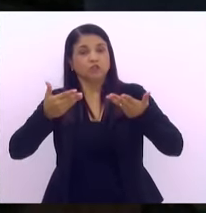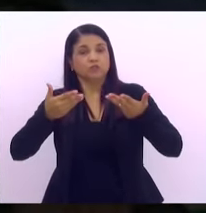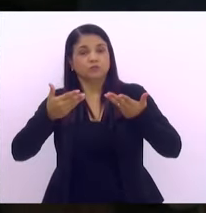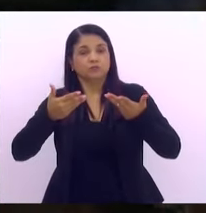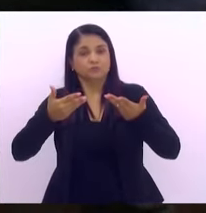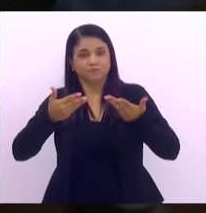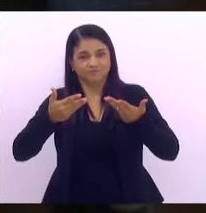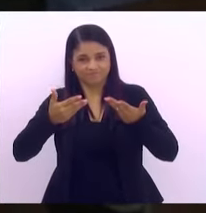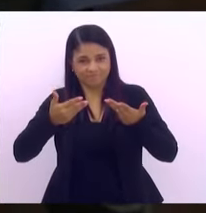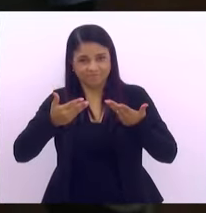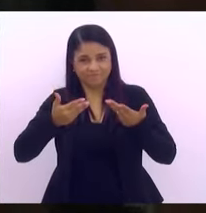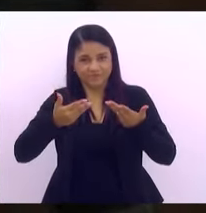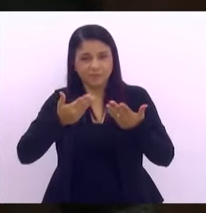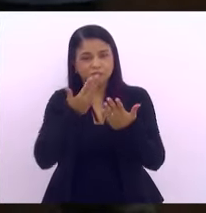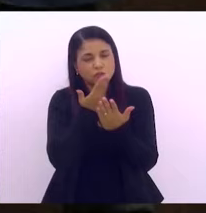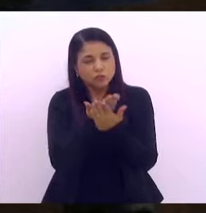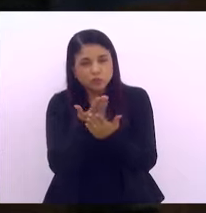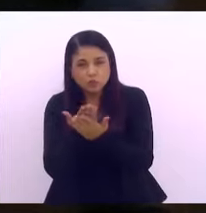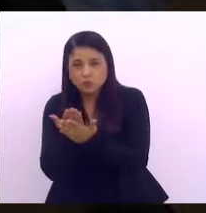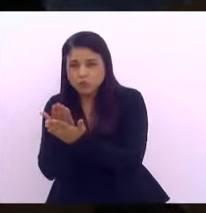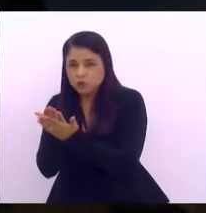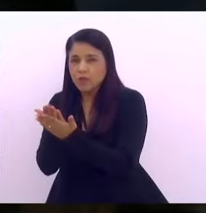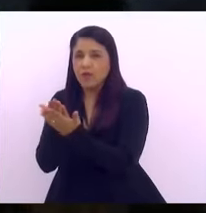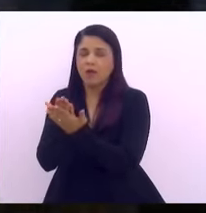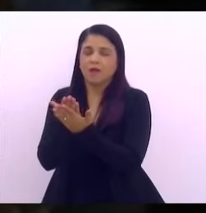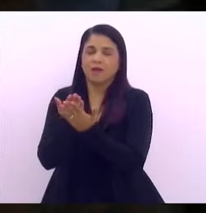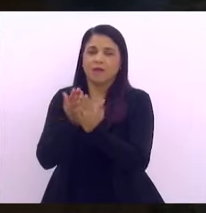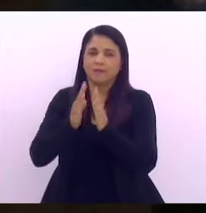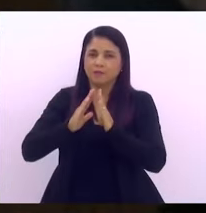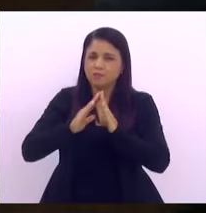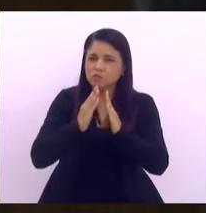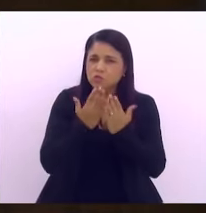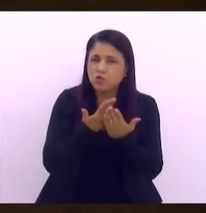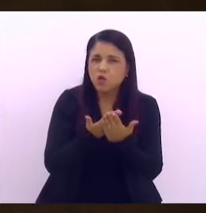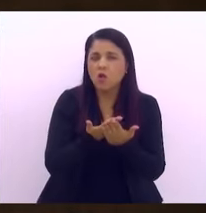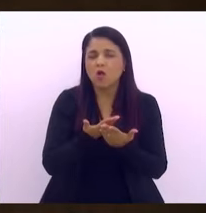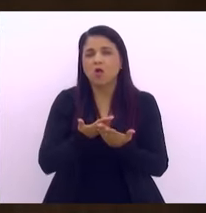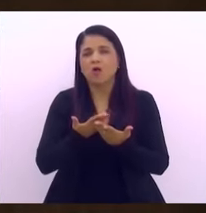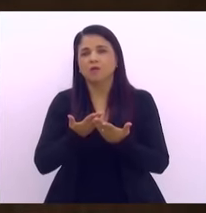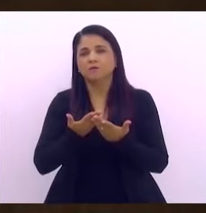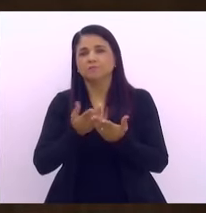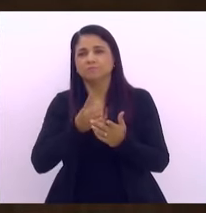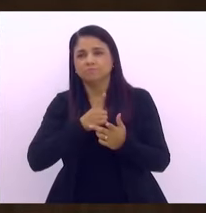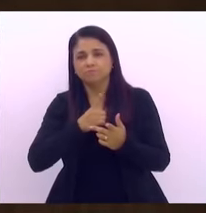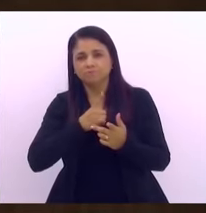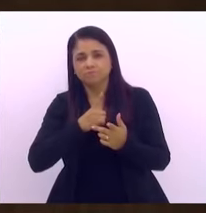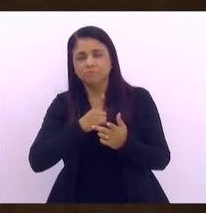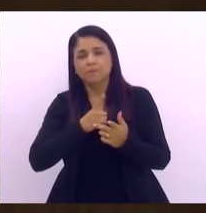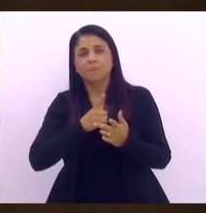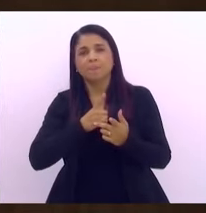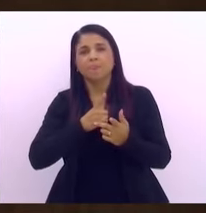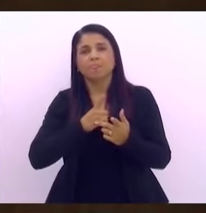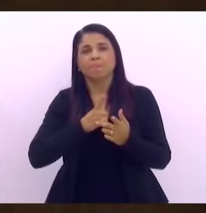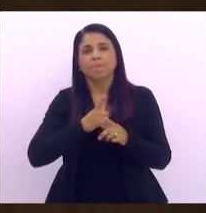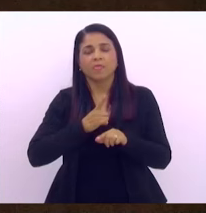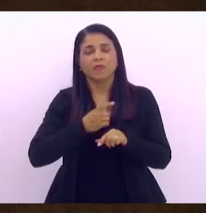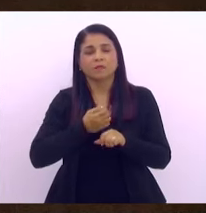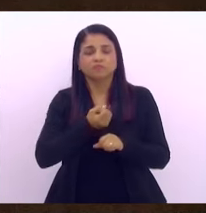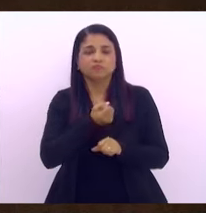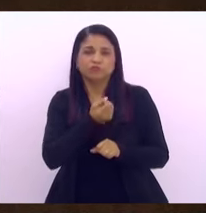participar dos estudos, irem para a escola, porque tem o mínimo para eles frequentarem a escola para